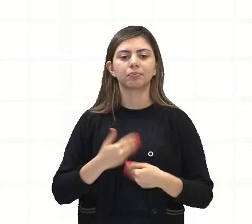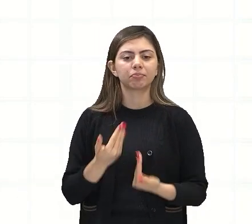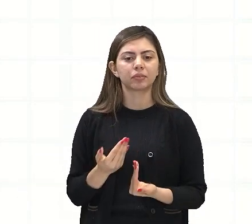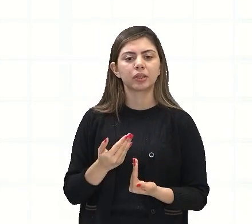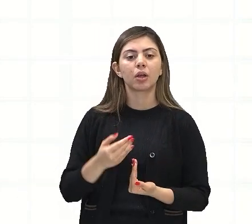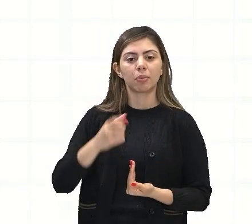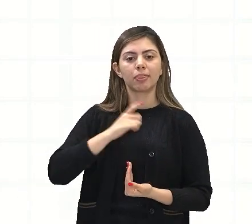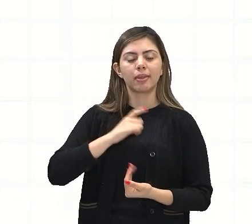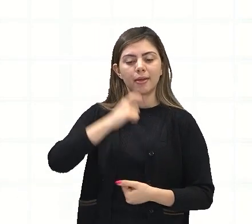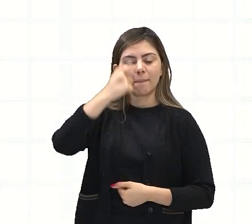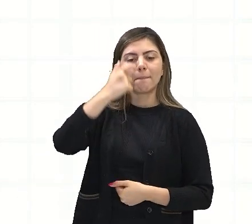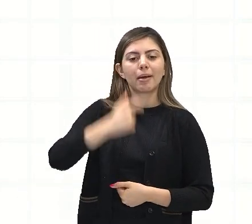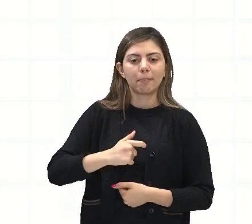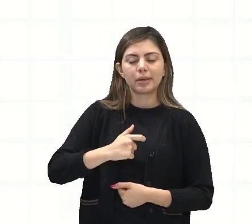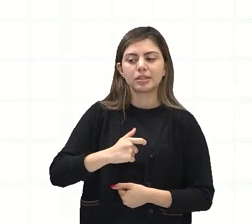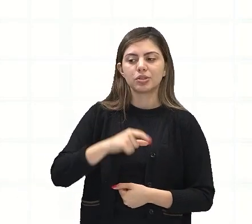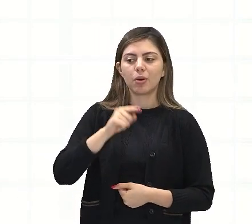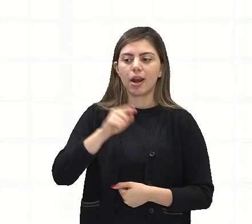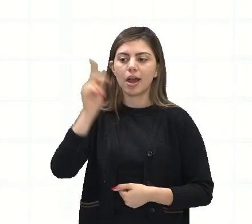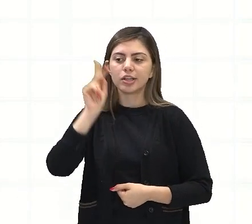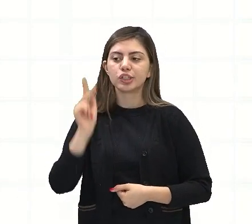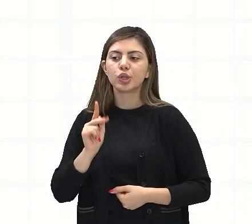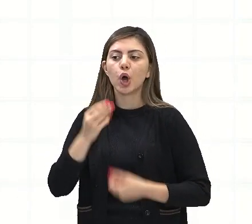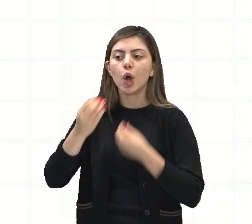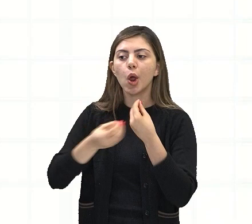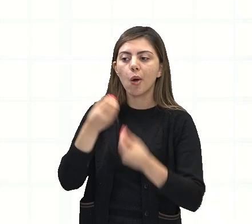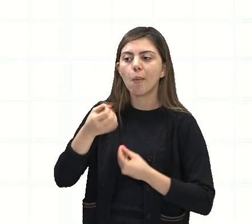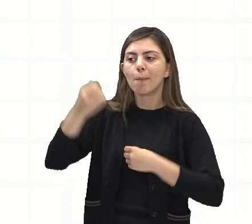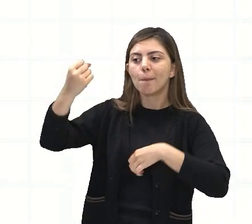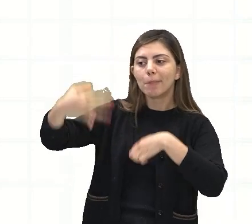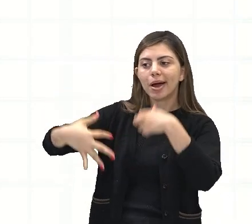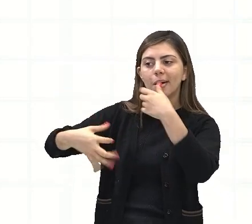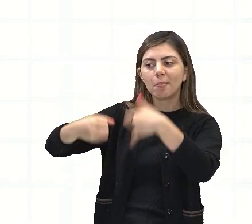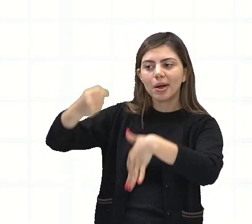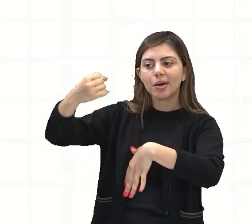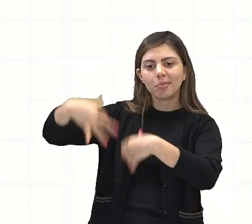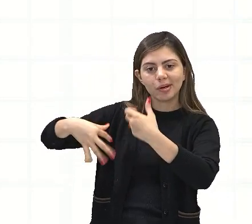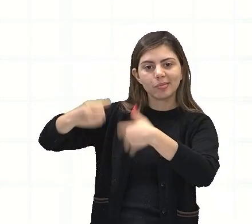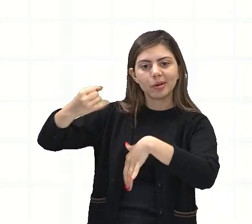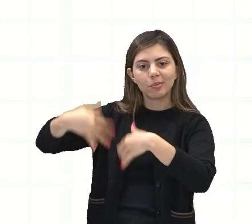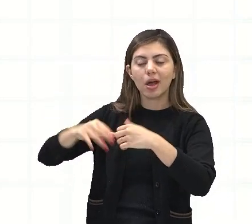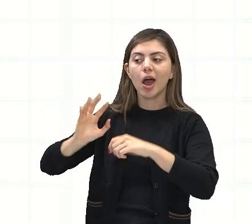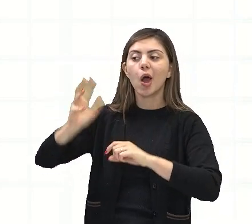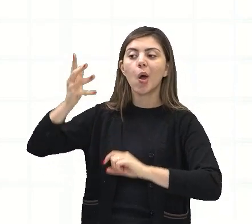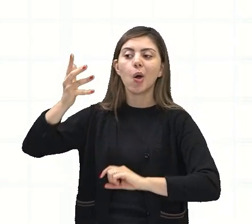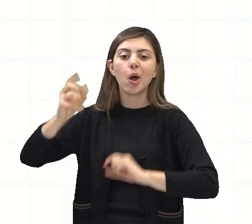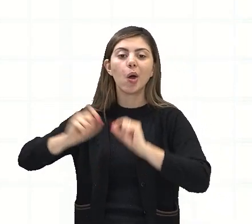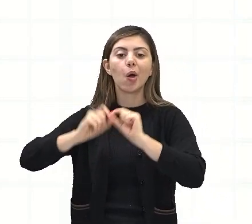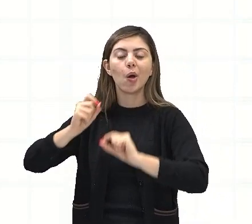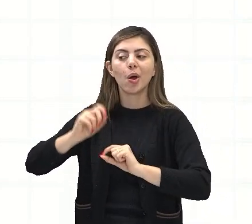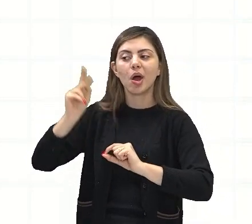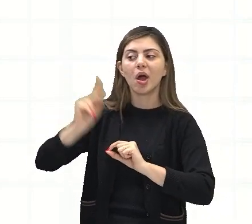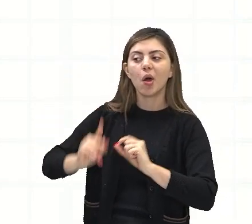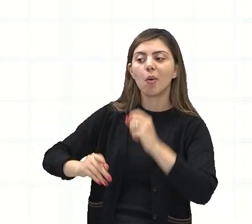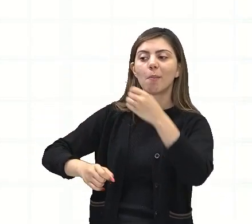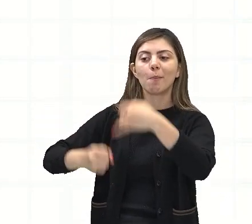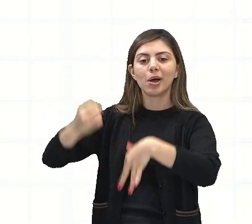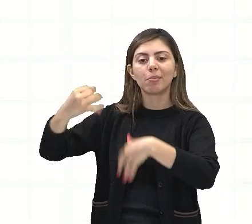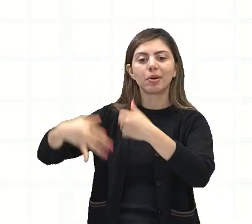um narrador. O narrador é que conta, é que narra essa história, esse fato, esse evento,